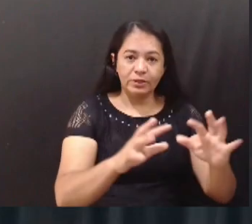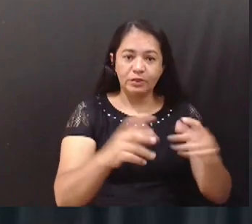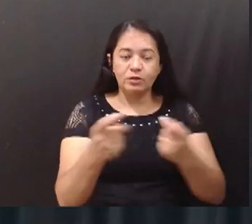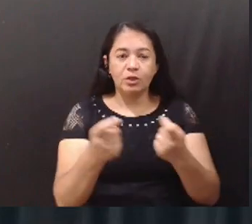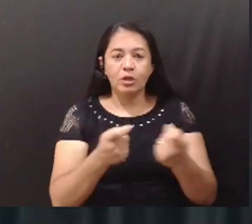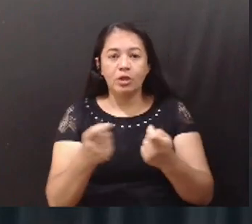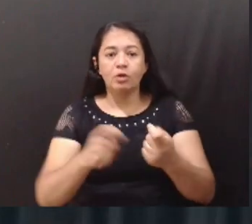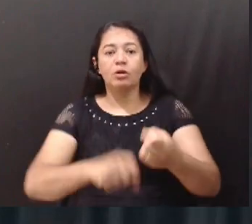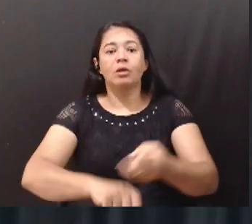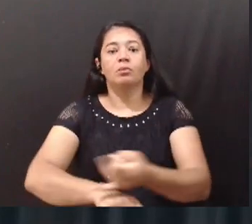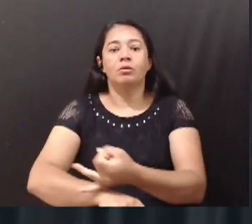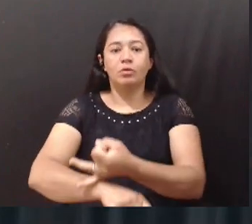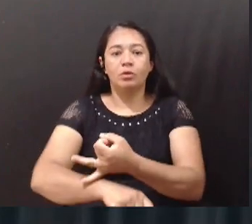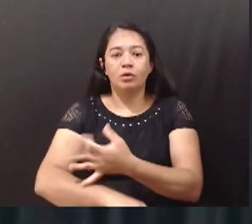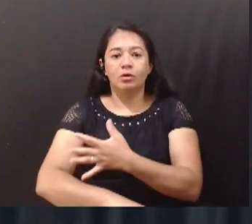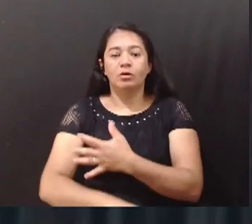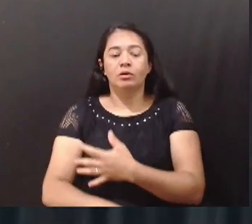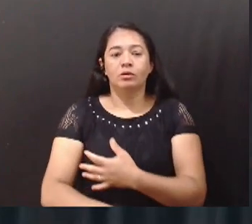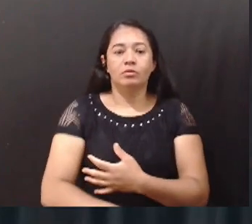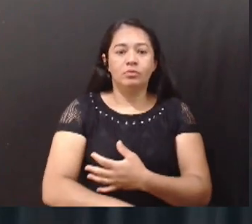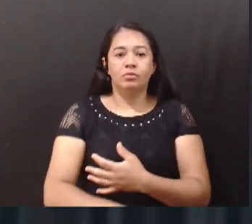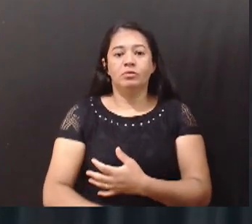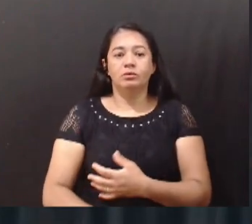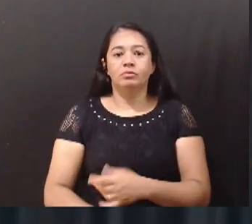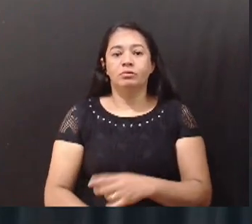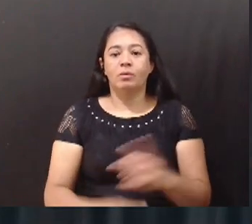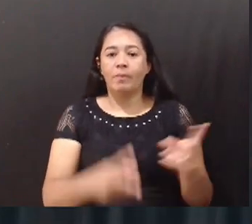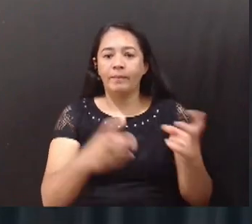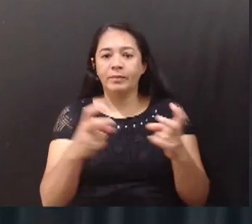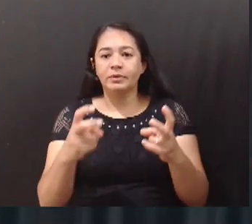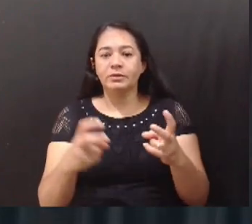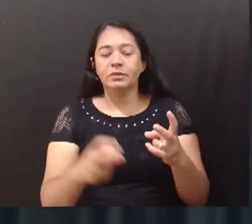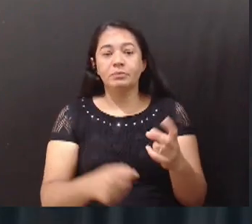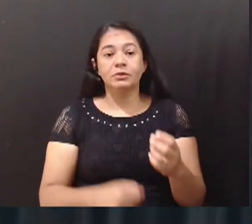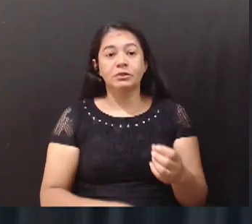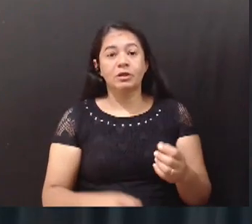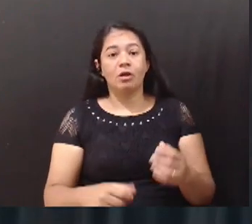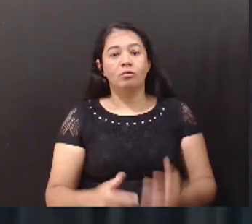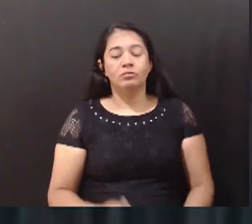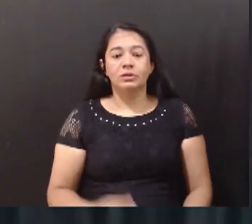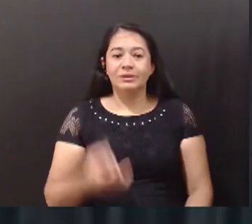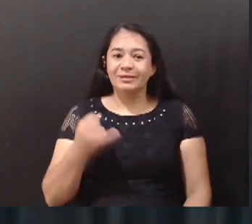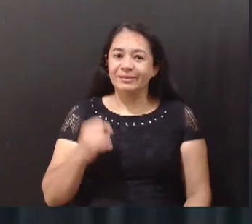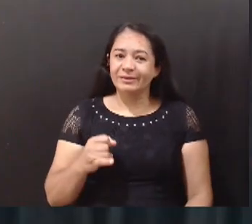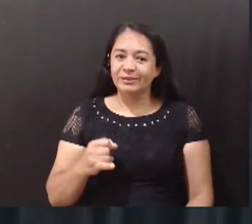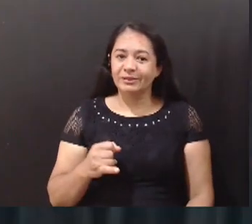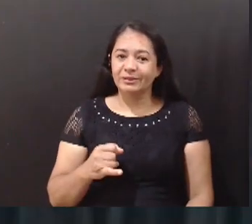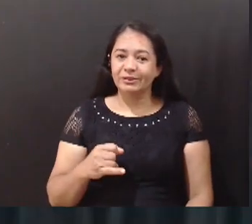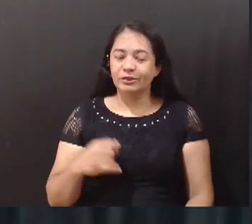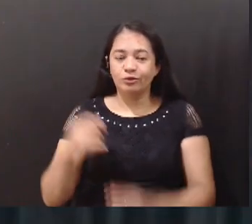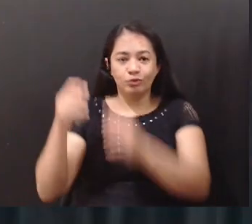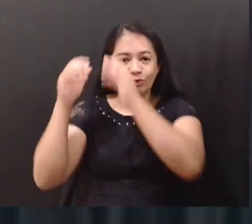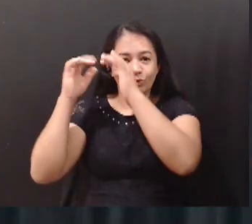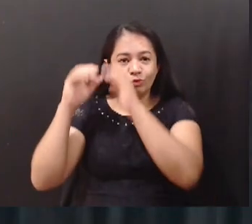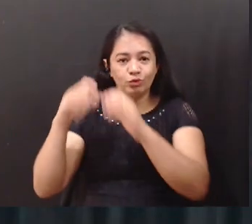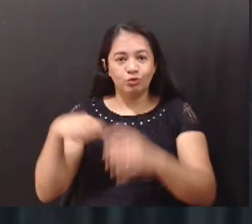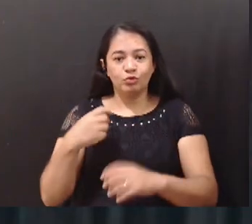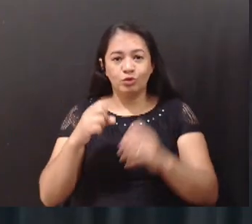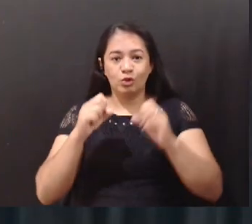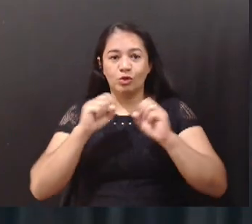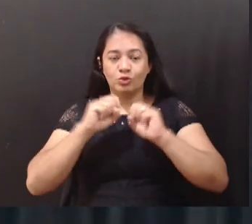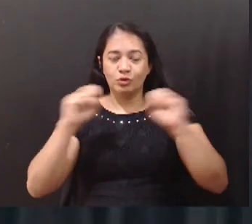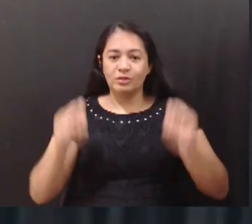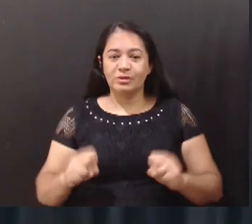por percepção de ameaça. Porque se tem uma coisa que aciona o nosso sistema de luta, fuga, congelamento, é o